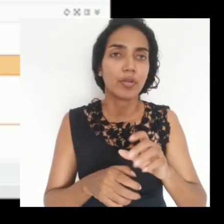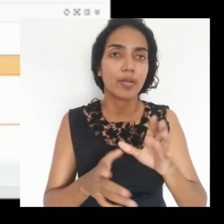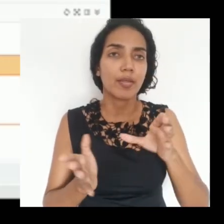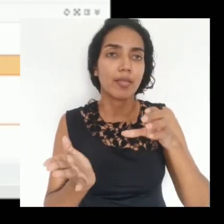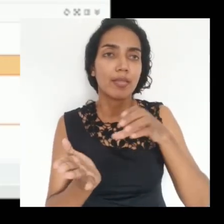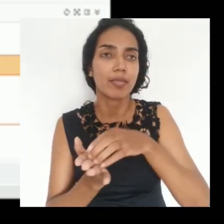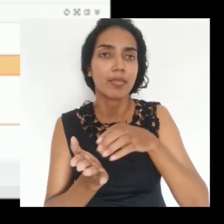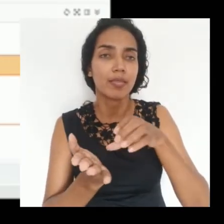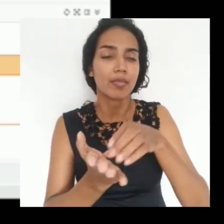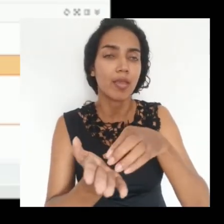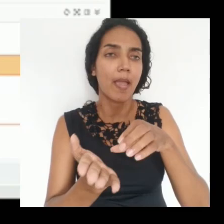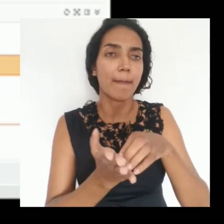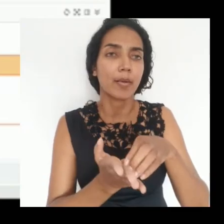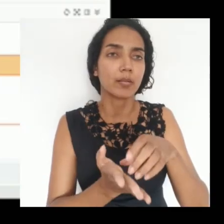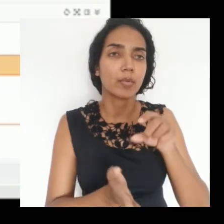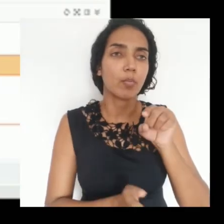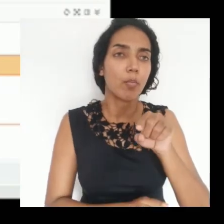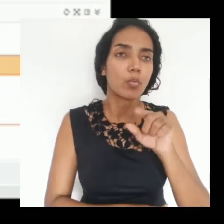departamento.